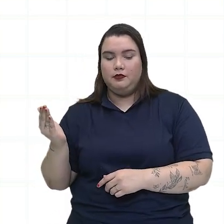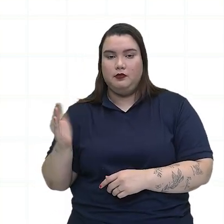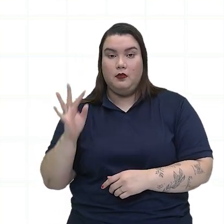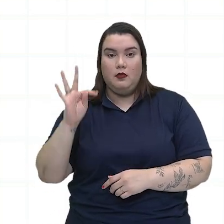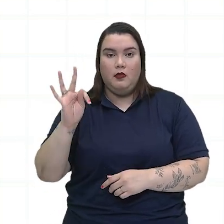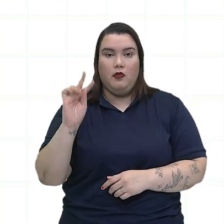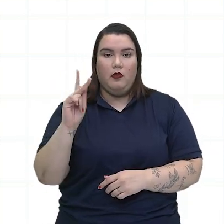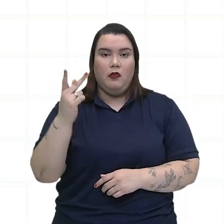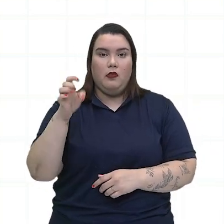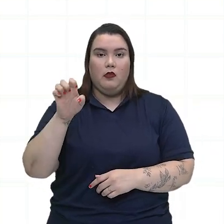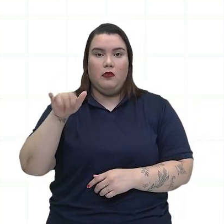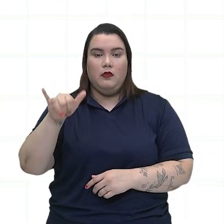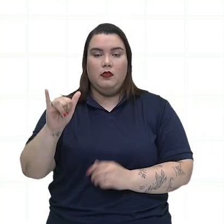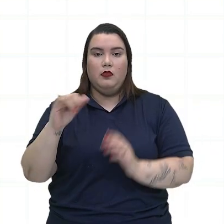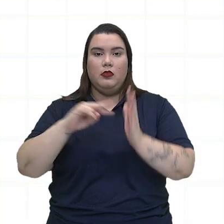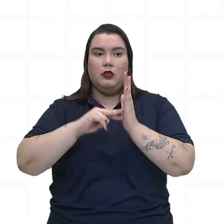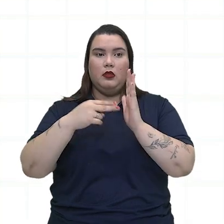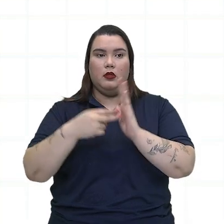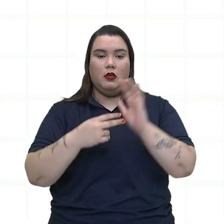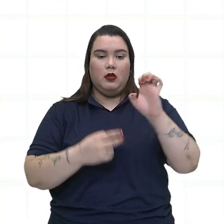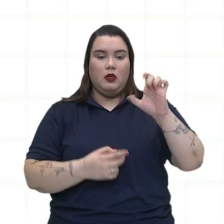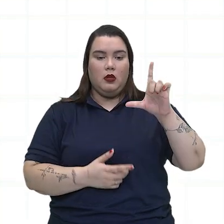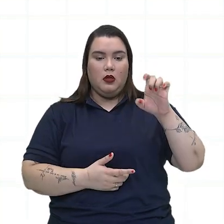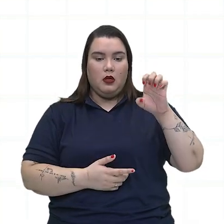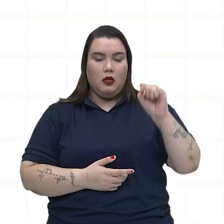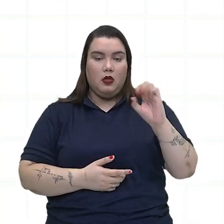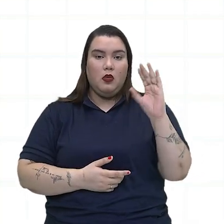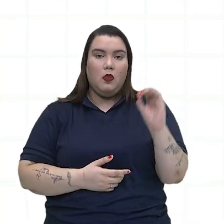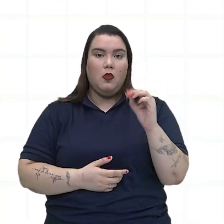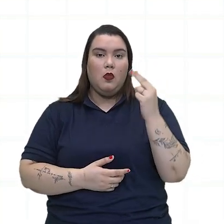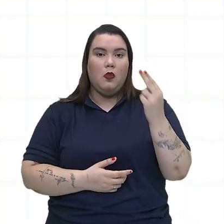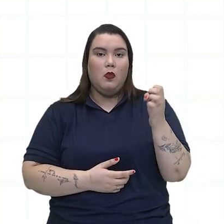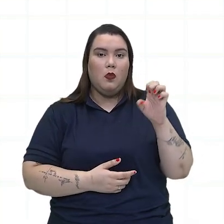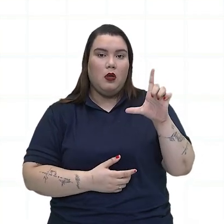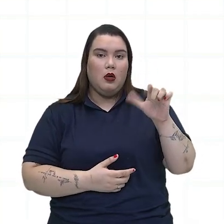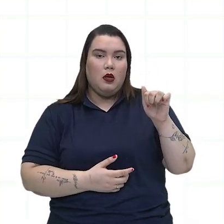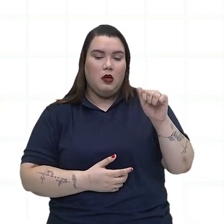ou elas, né? They drive